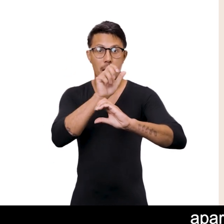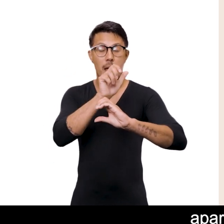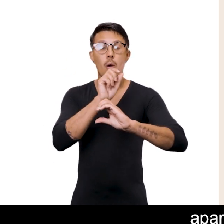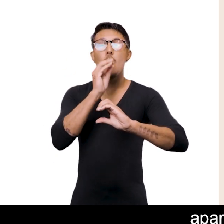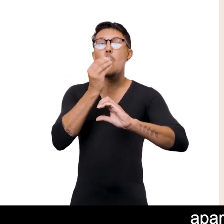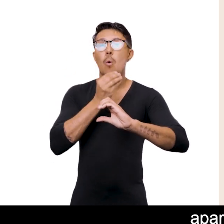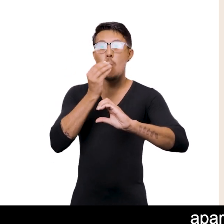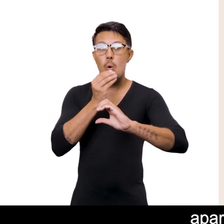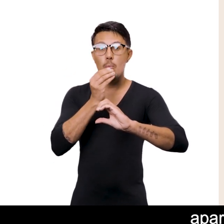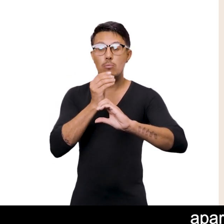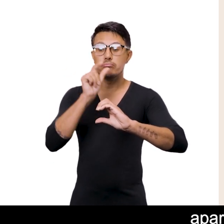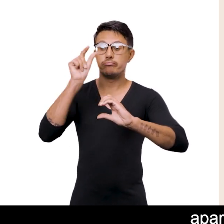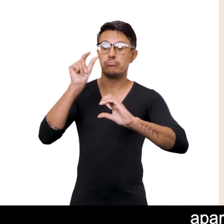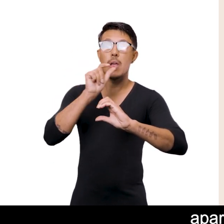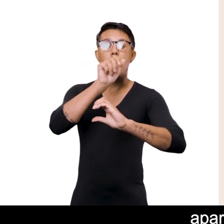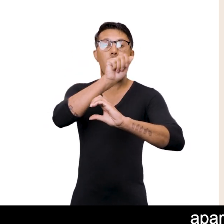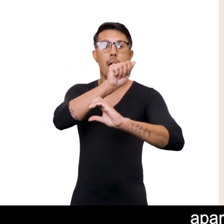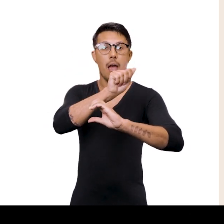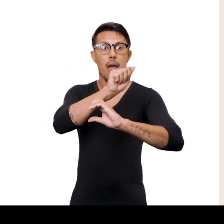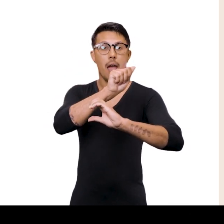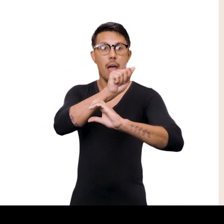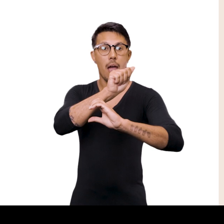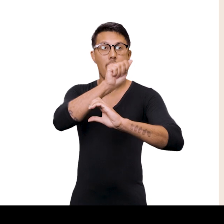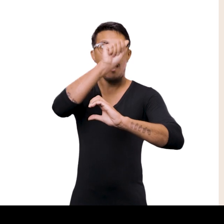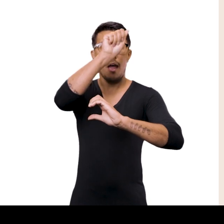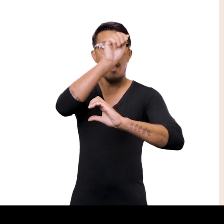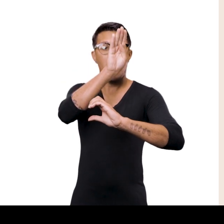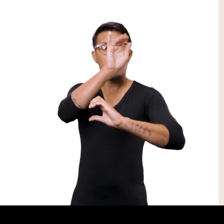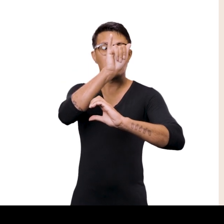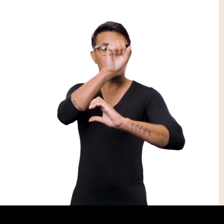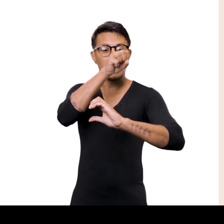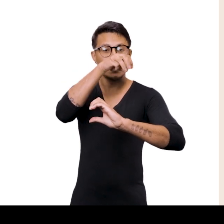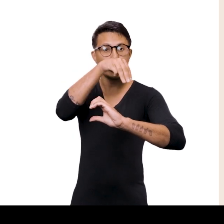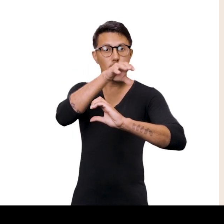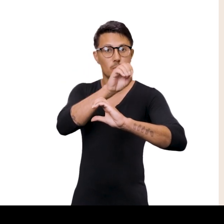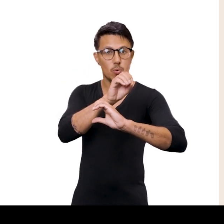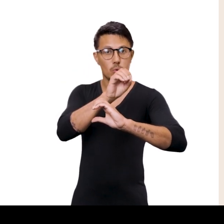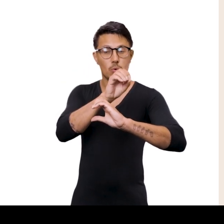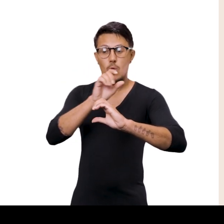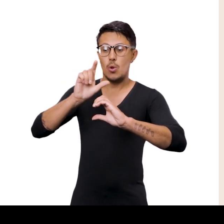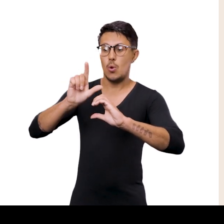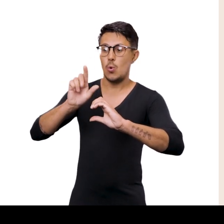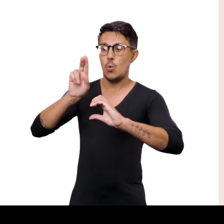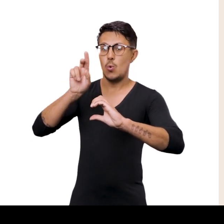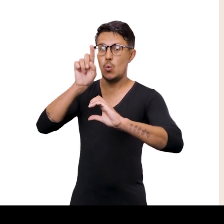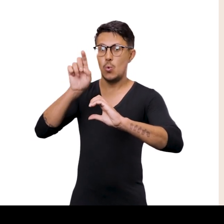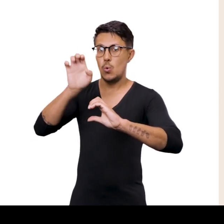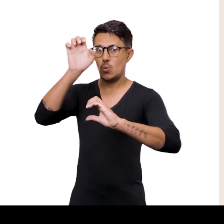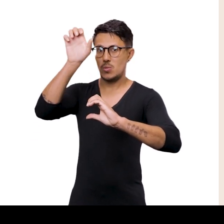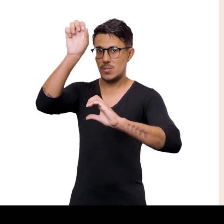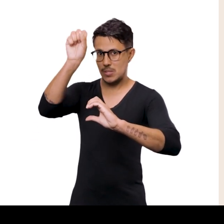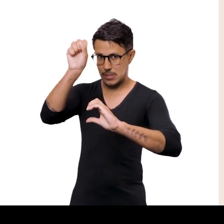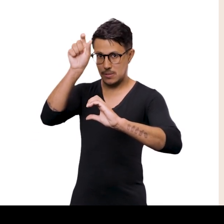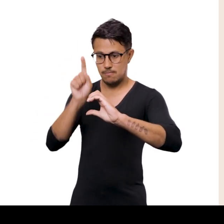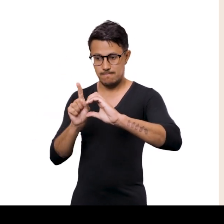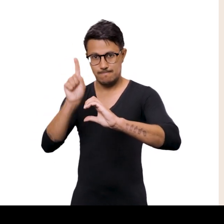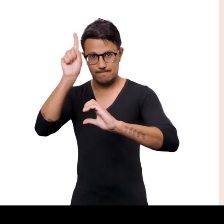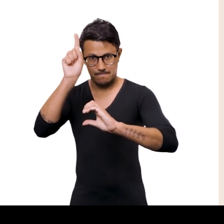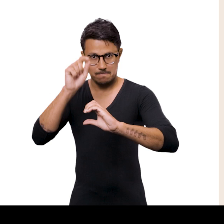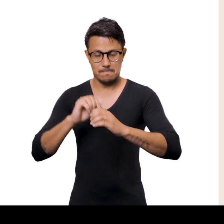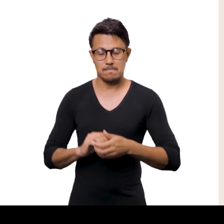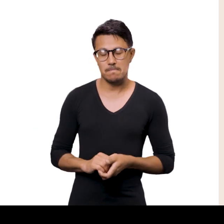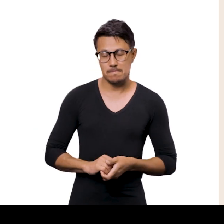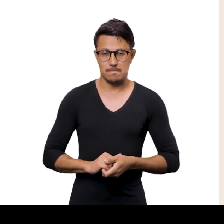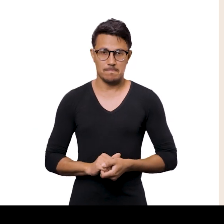palavras abismo, do lado esquerdo, escrita de cima para baixo, e luzes, do lado direito, escrita